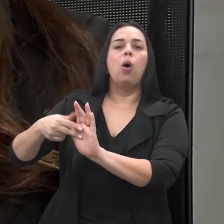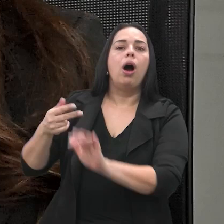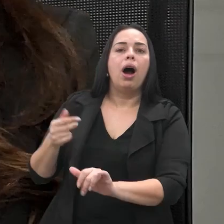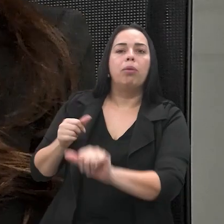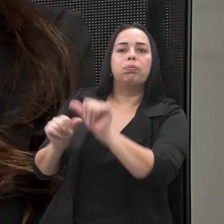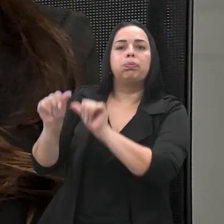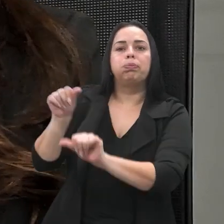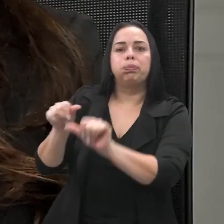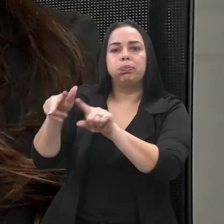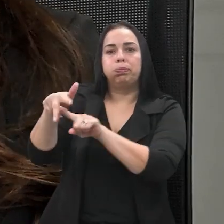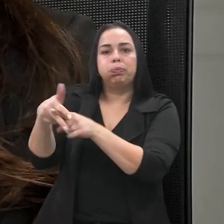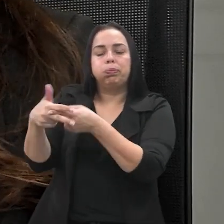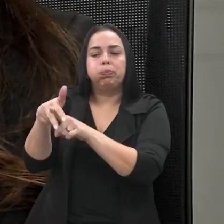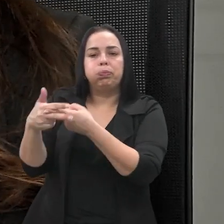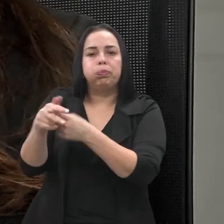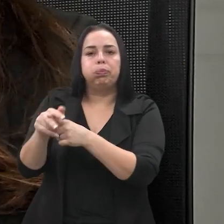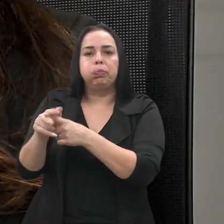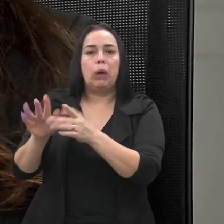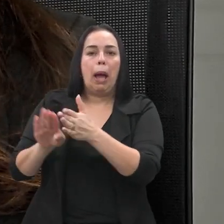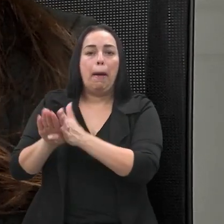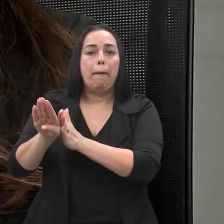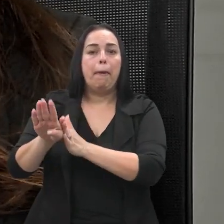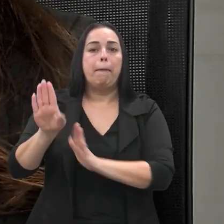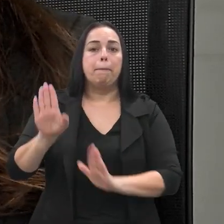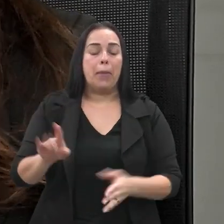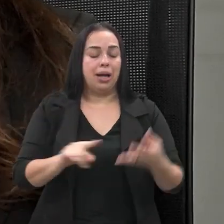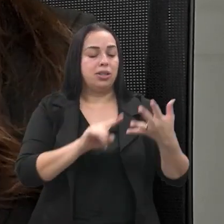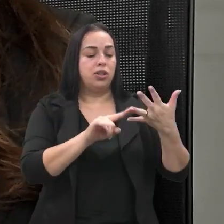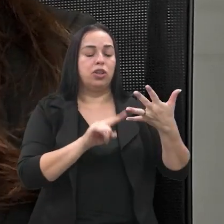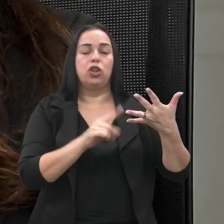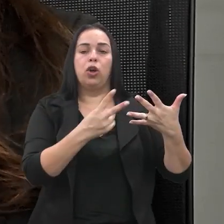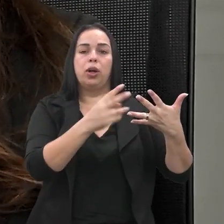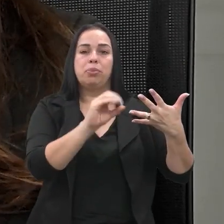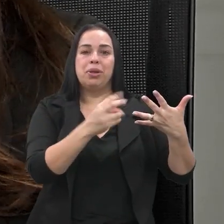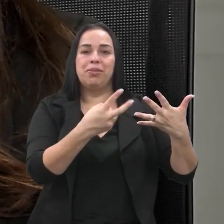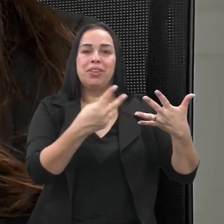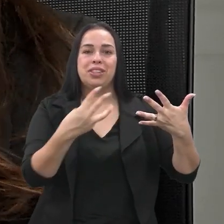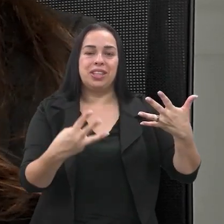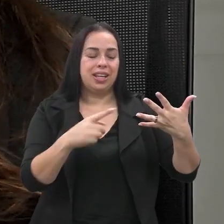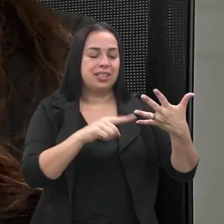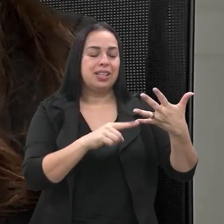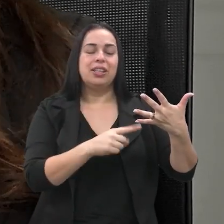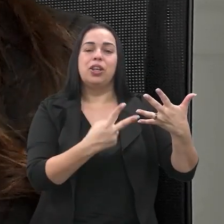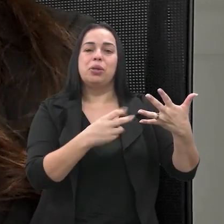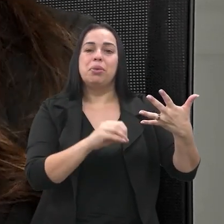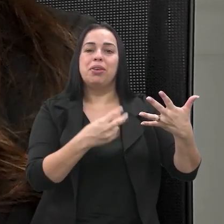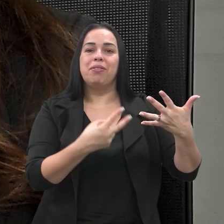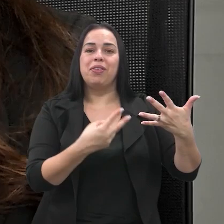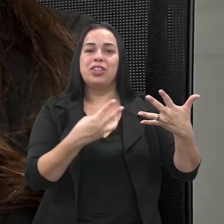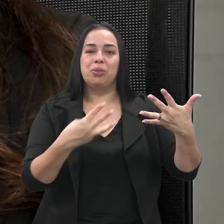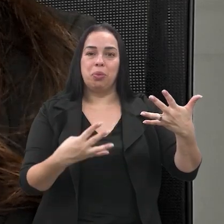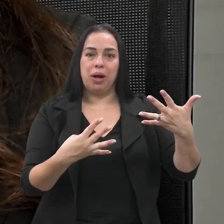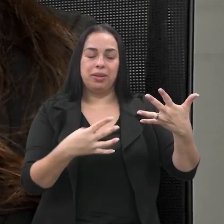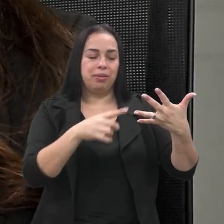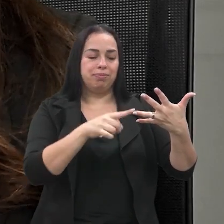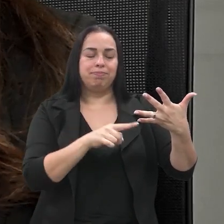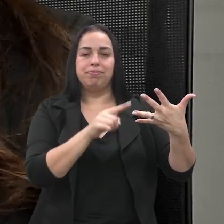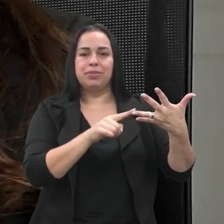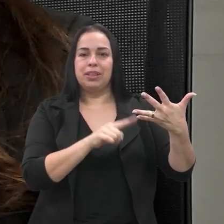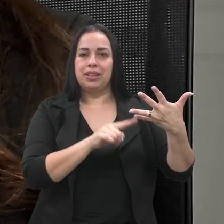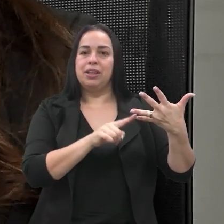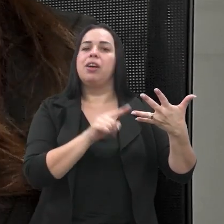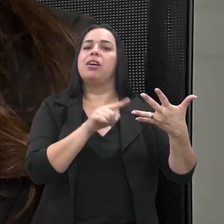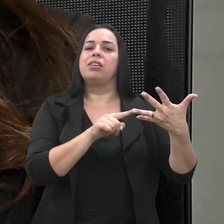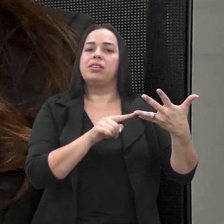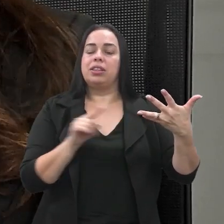é feito para fazer as aposentadorias. Só que 23 e 24, o INPC ele foi